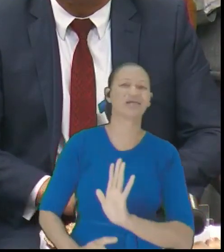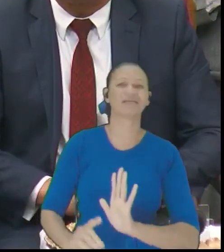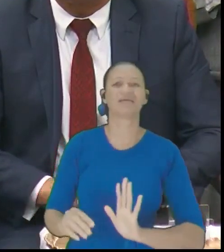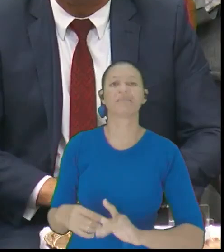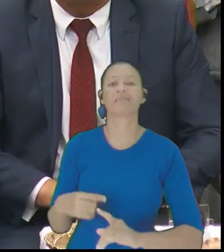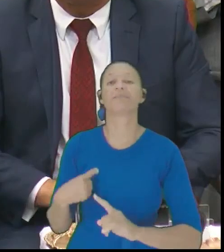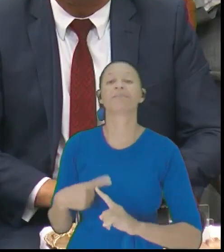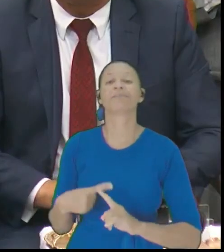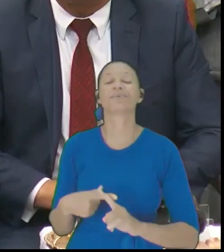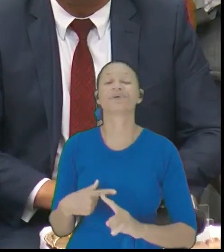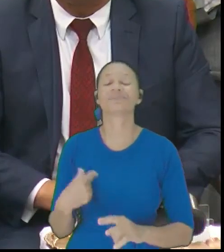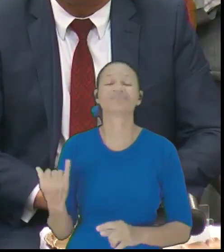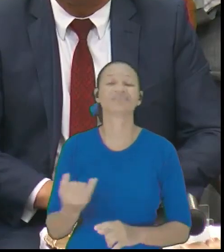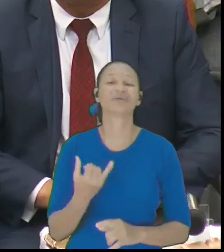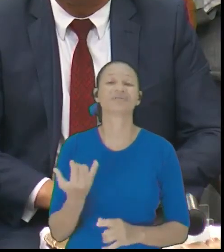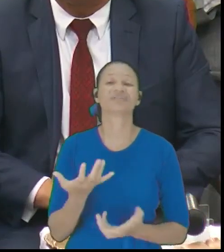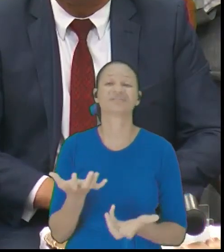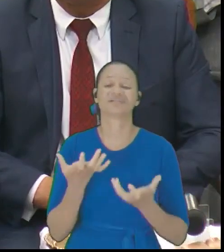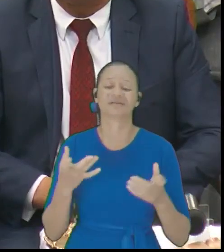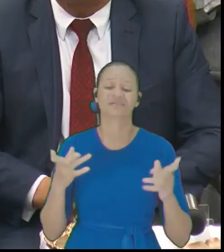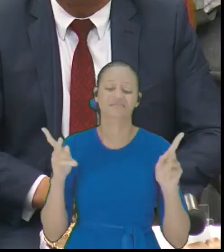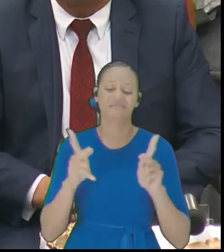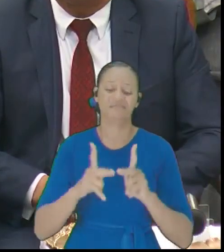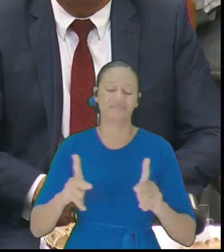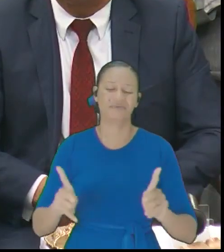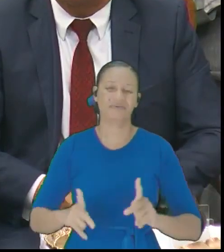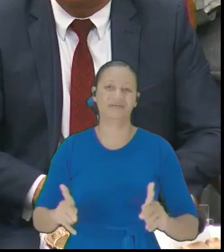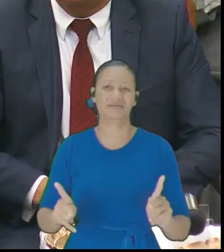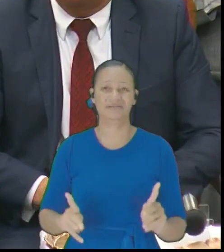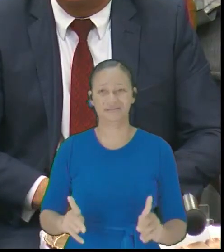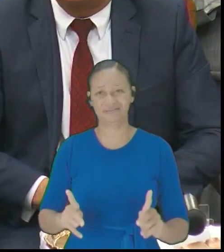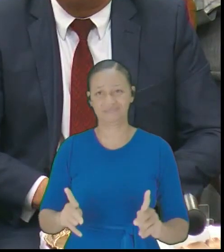Para manter a paz, para manter a comunhão.